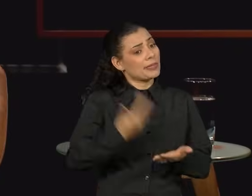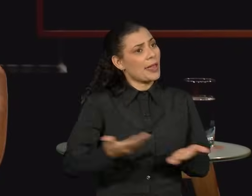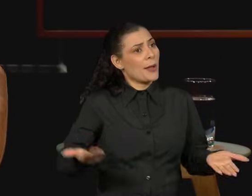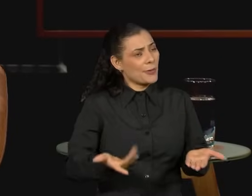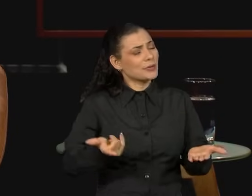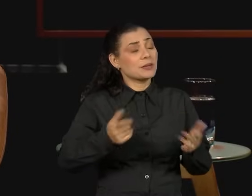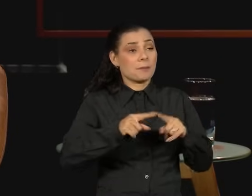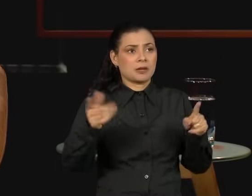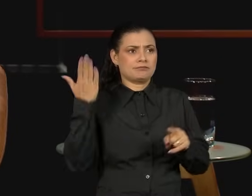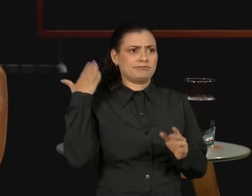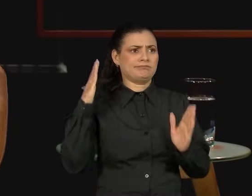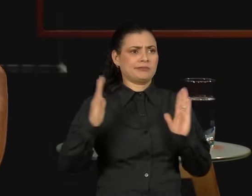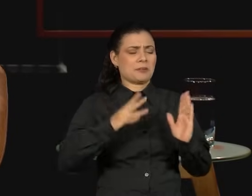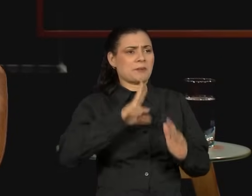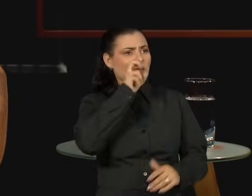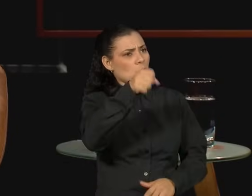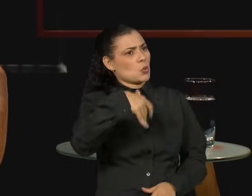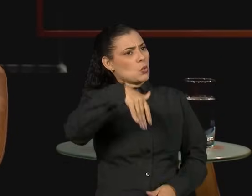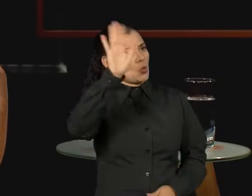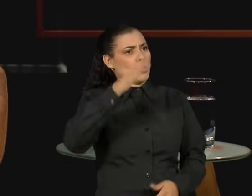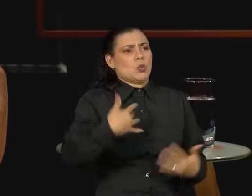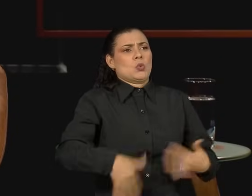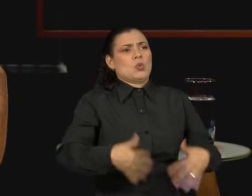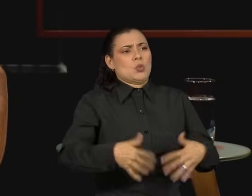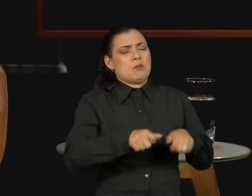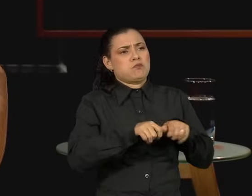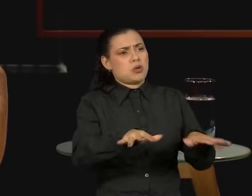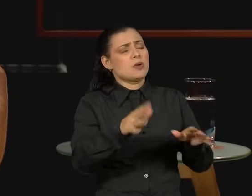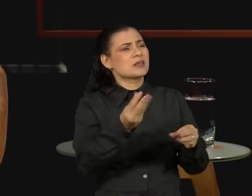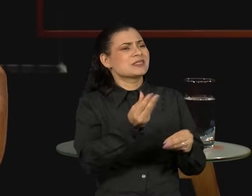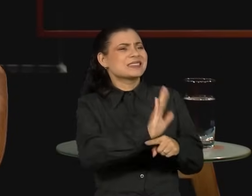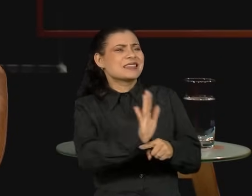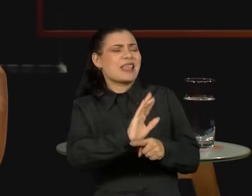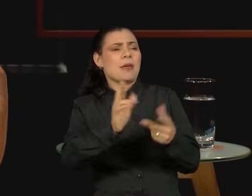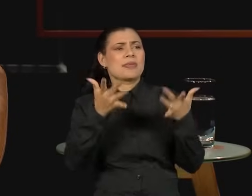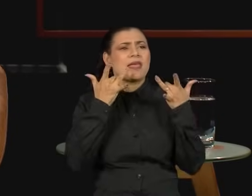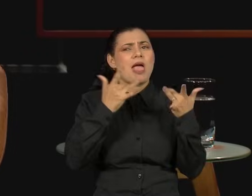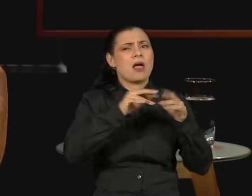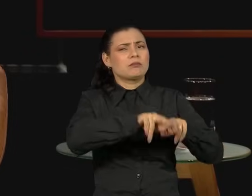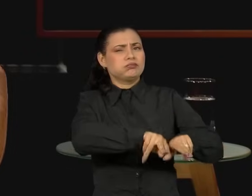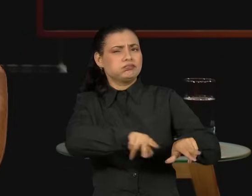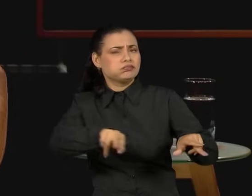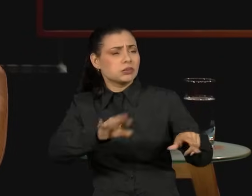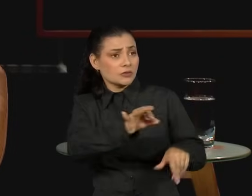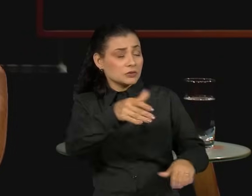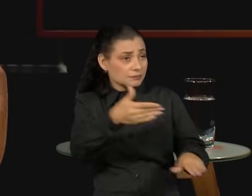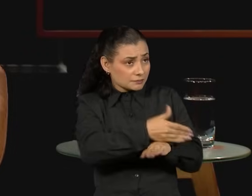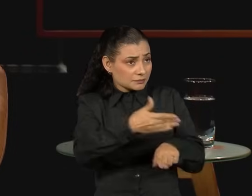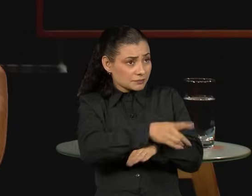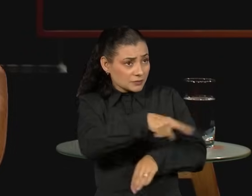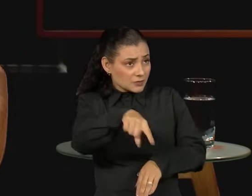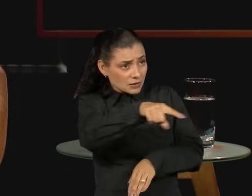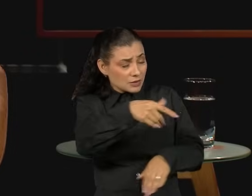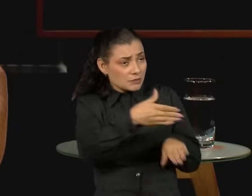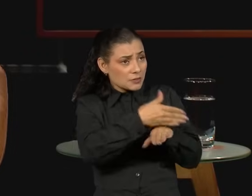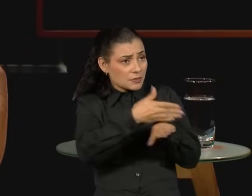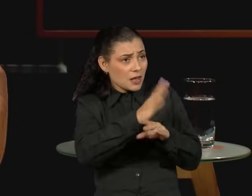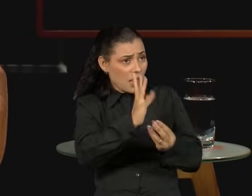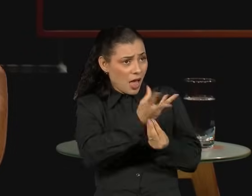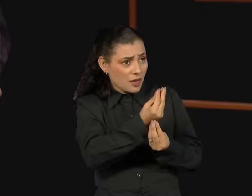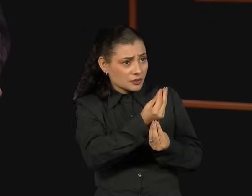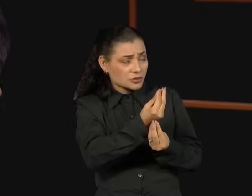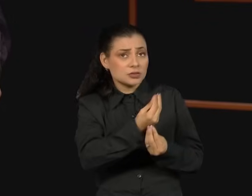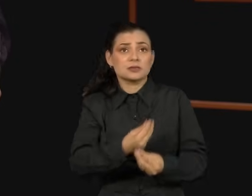mas naquela época mais ainda, né? Tinha muitos cinemas, teatro, concertos, tal. Você frequentava esse meio artístico de